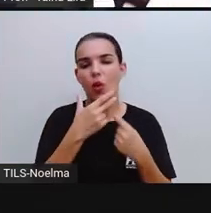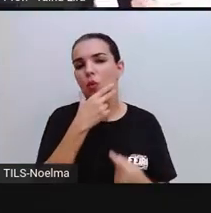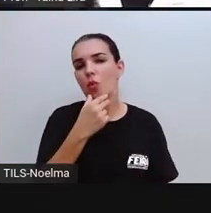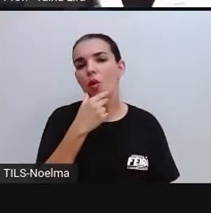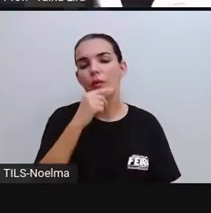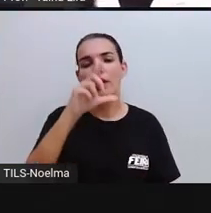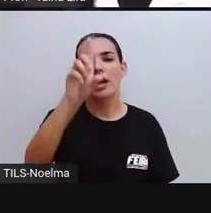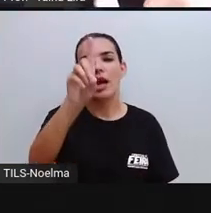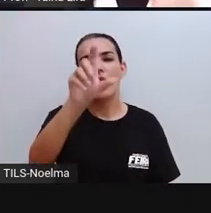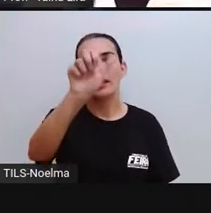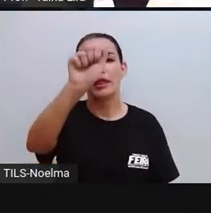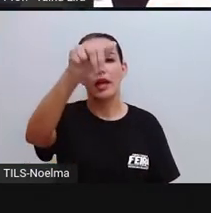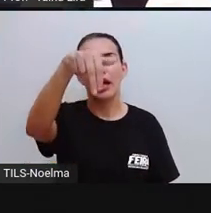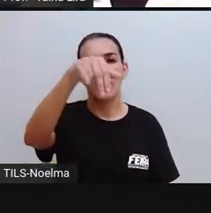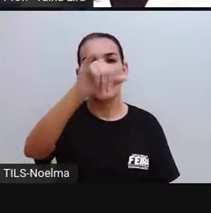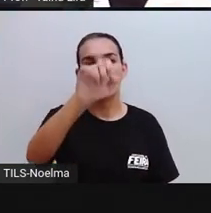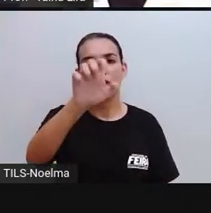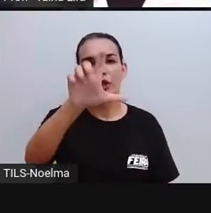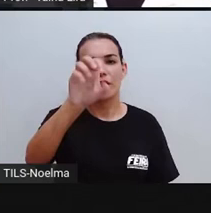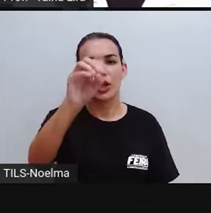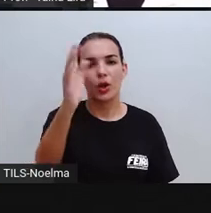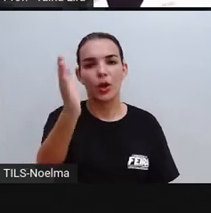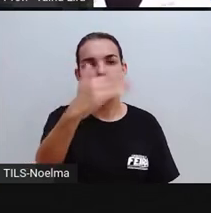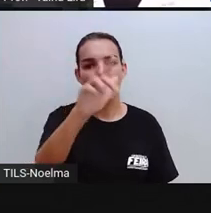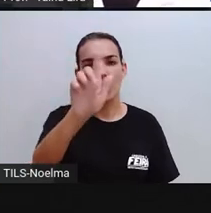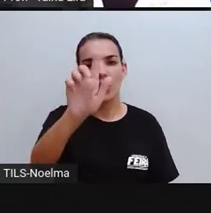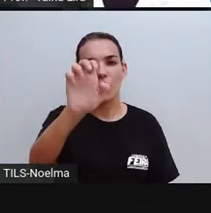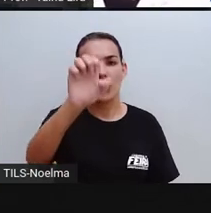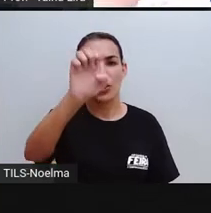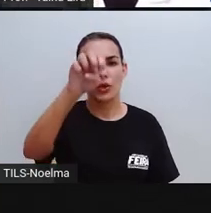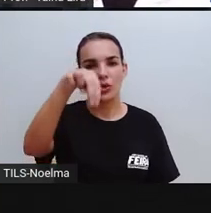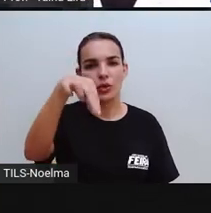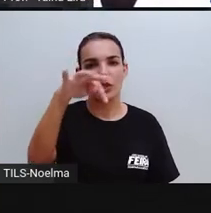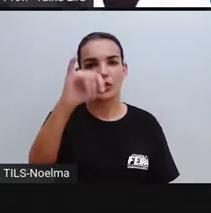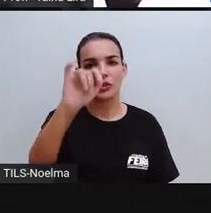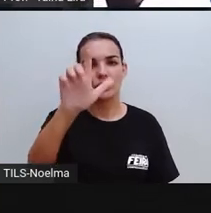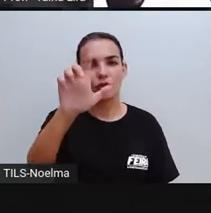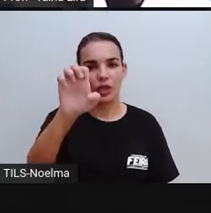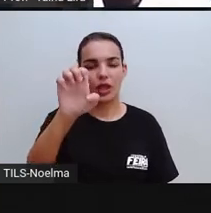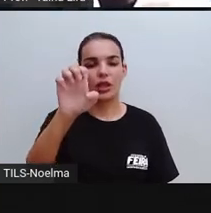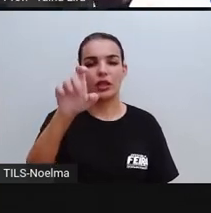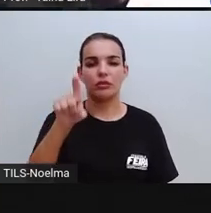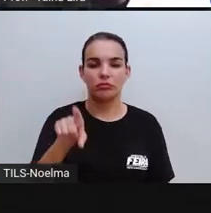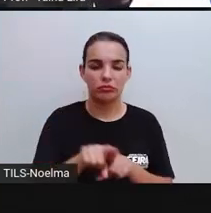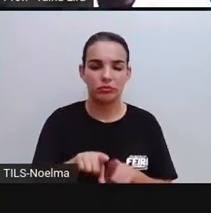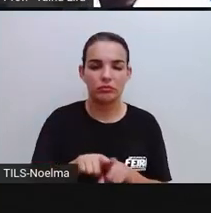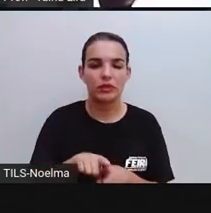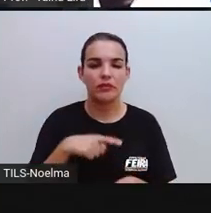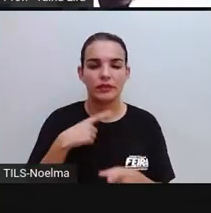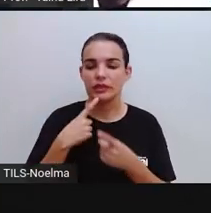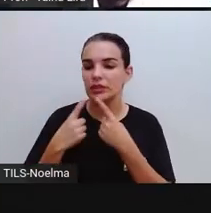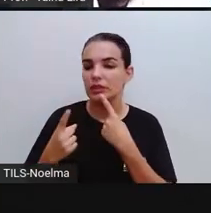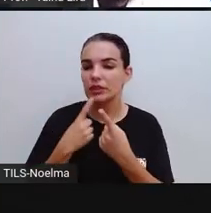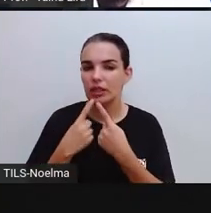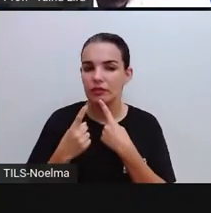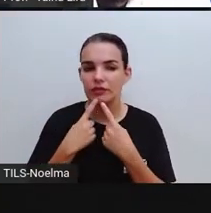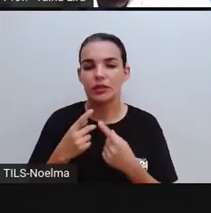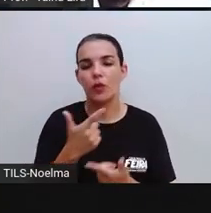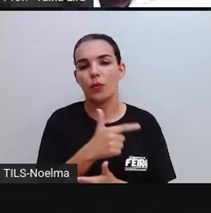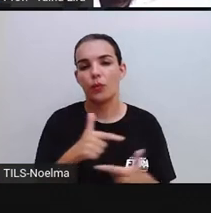também. Ele faz aí as entrevistas para que a gente conheça aí as pessoas que ele está entrevistando,